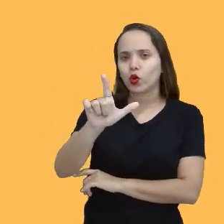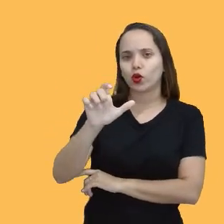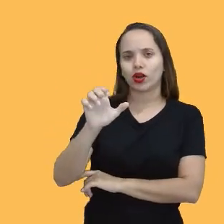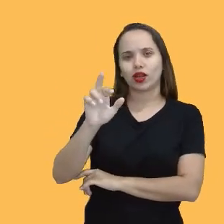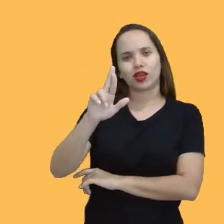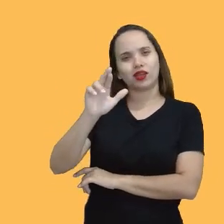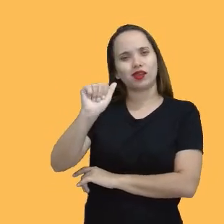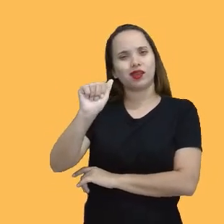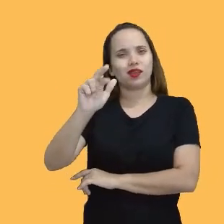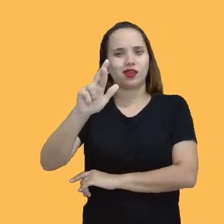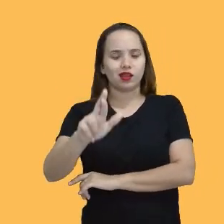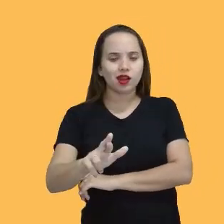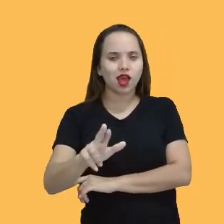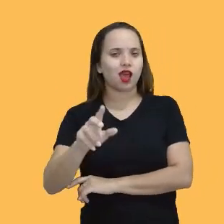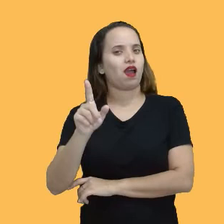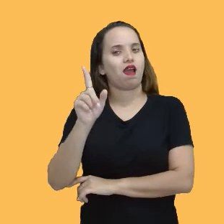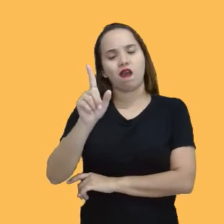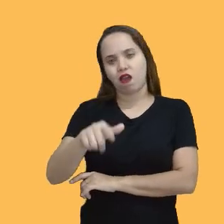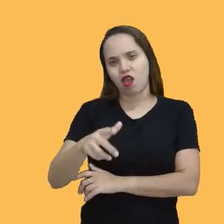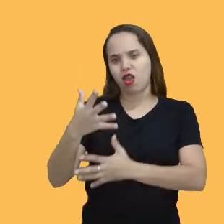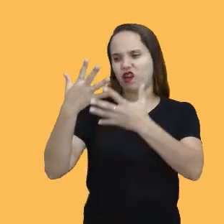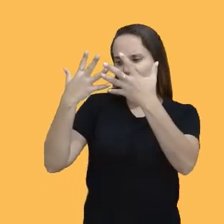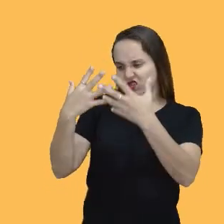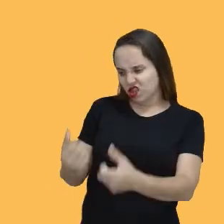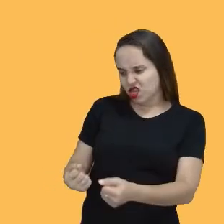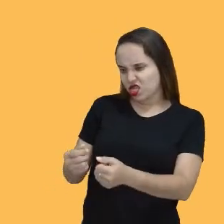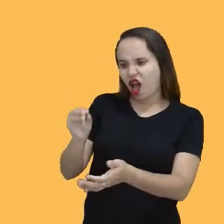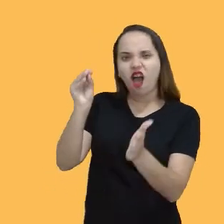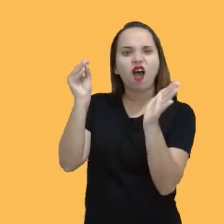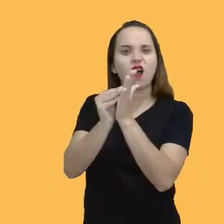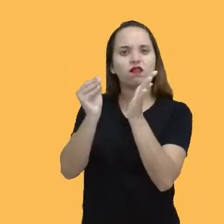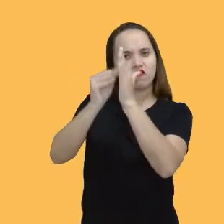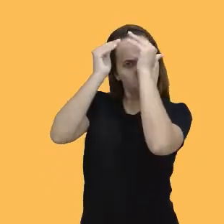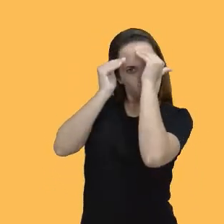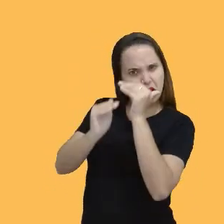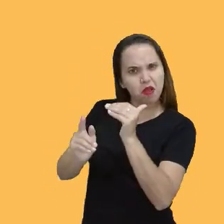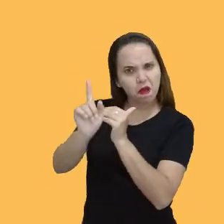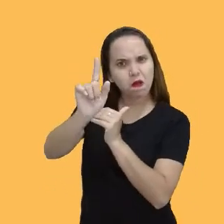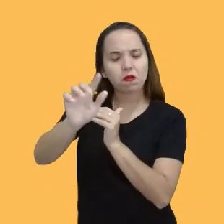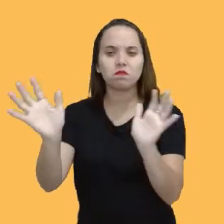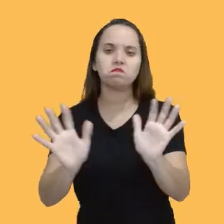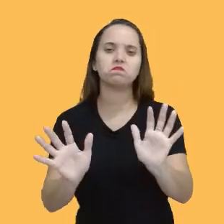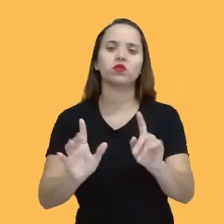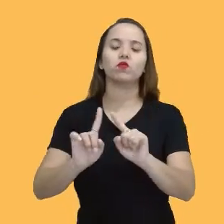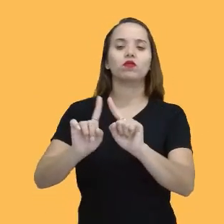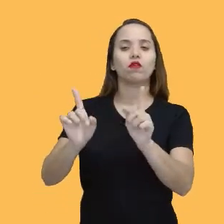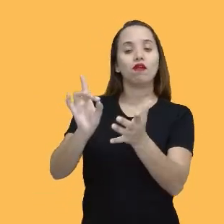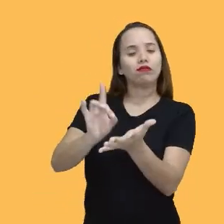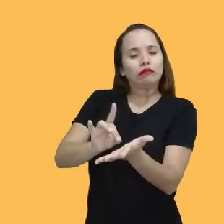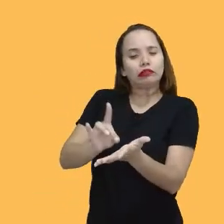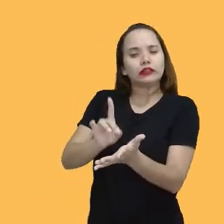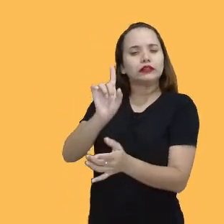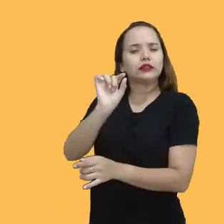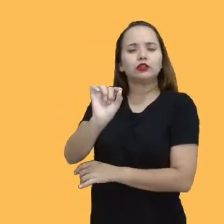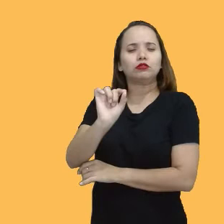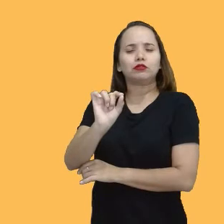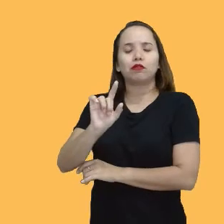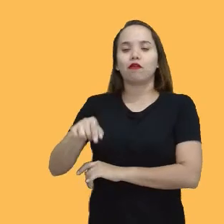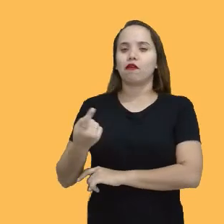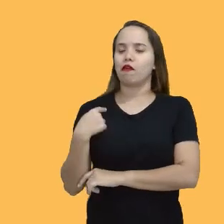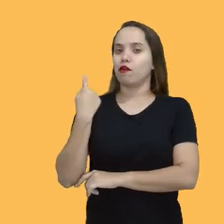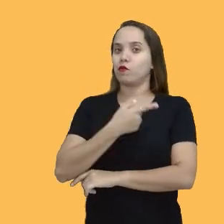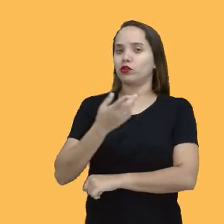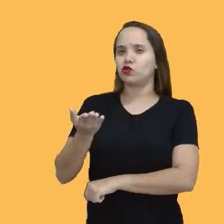aceitar desrespeito, né? A tolerância, ela vem justamente quando a gente entende, compreende e,